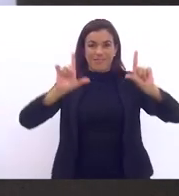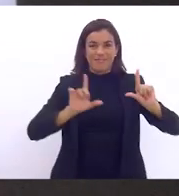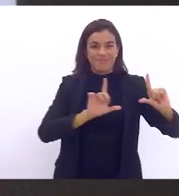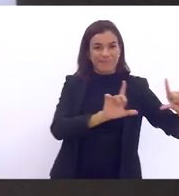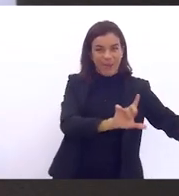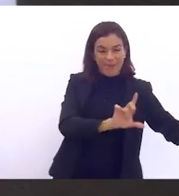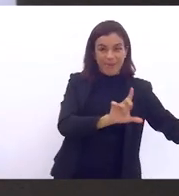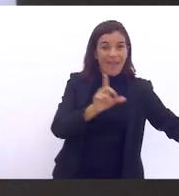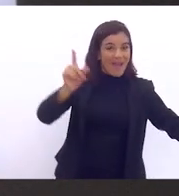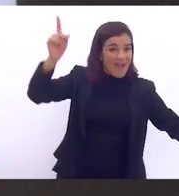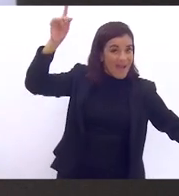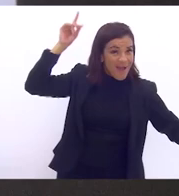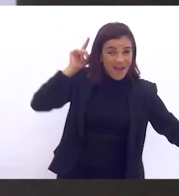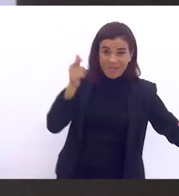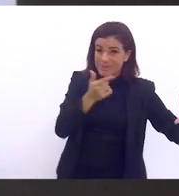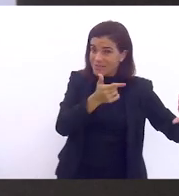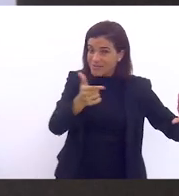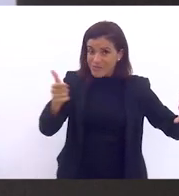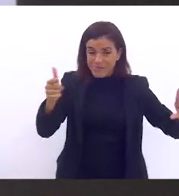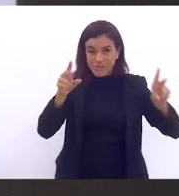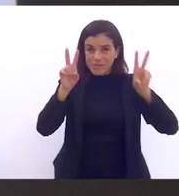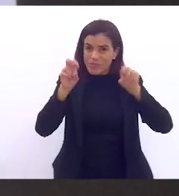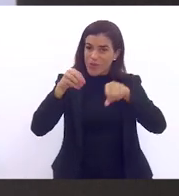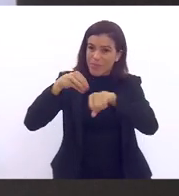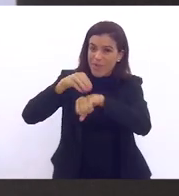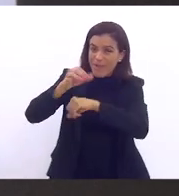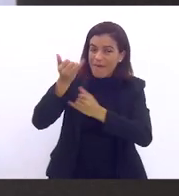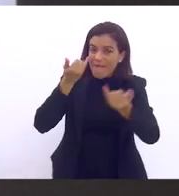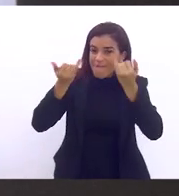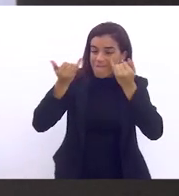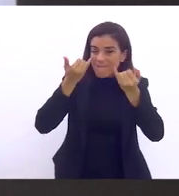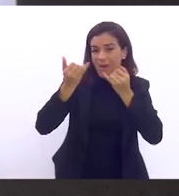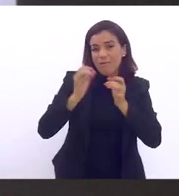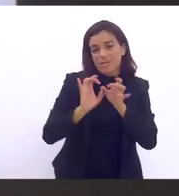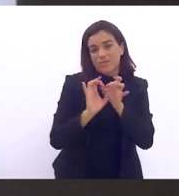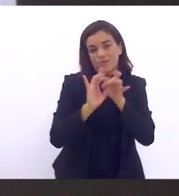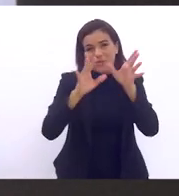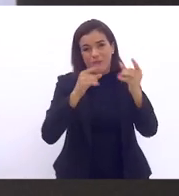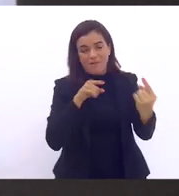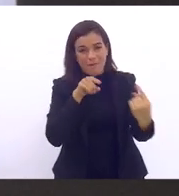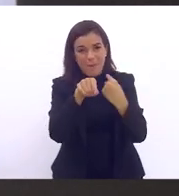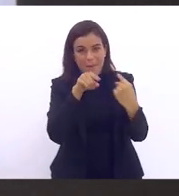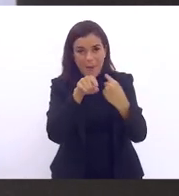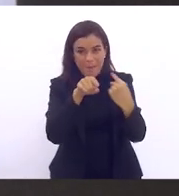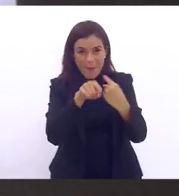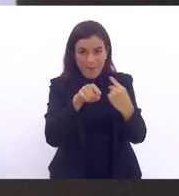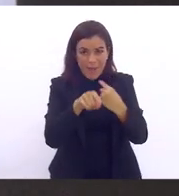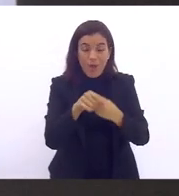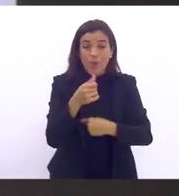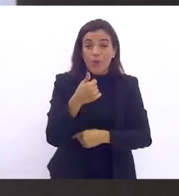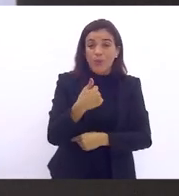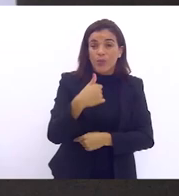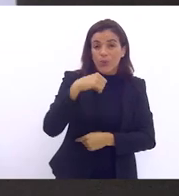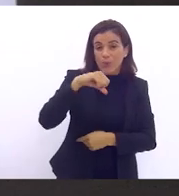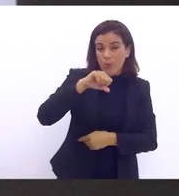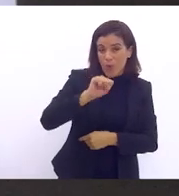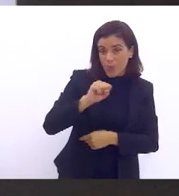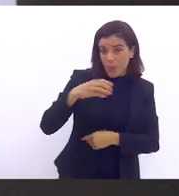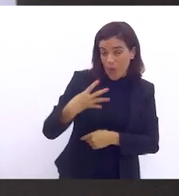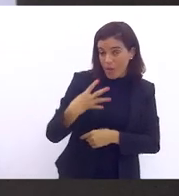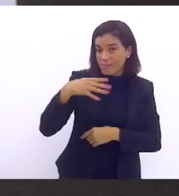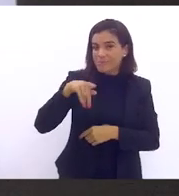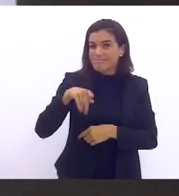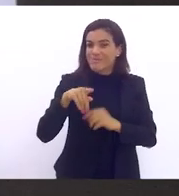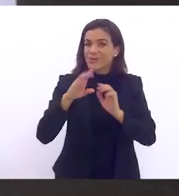existia uma sinalização específica do freeflow também foi regulamentada pelo contran naquela resolução 984 e ela tá colocada ali Qual é o objetivo